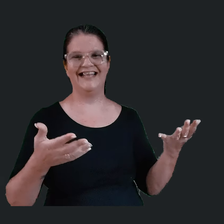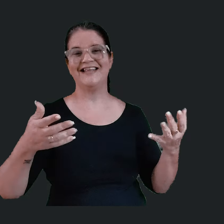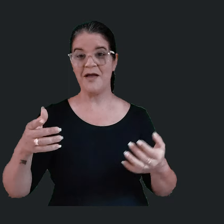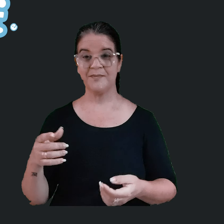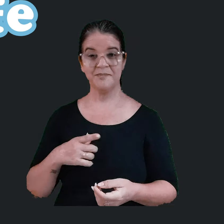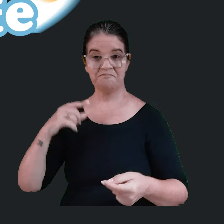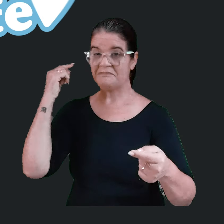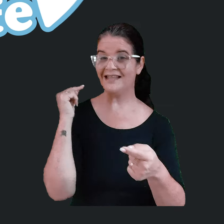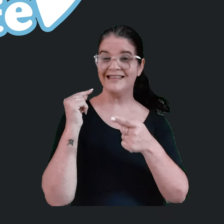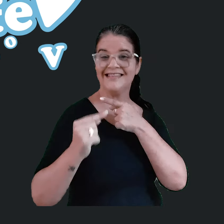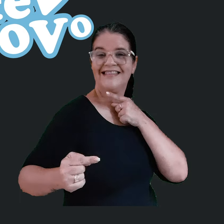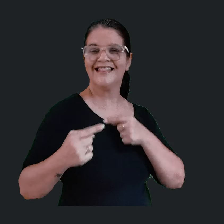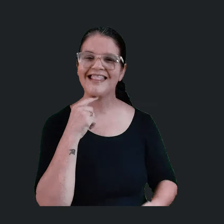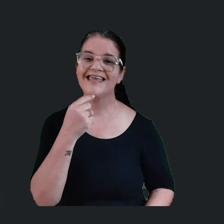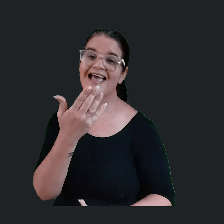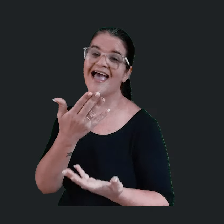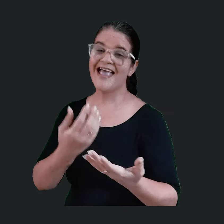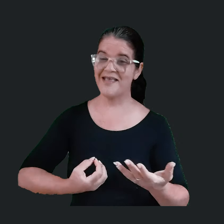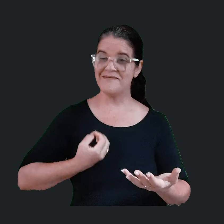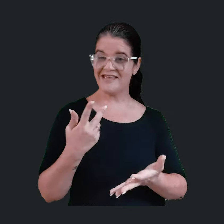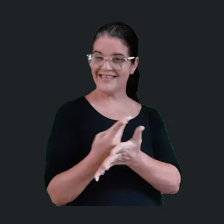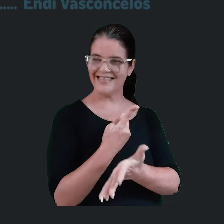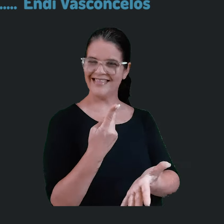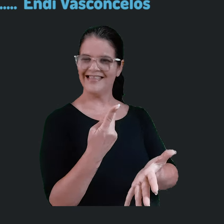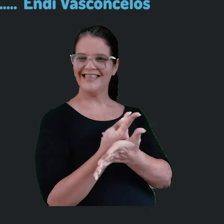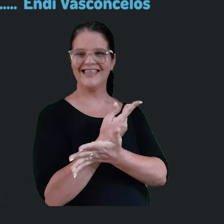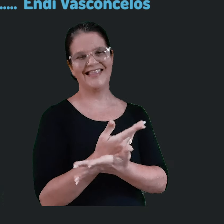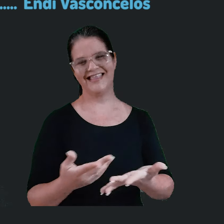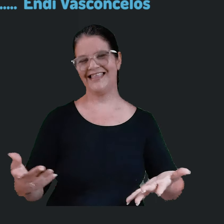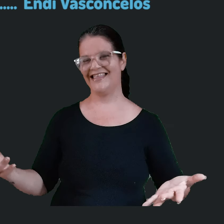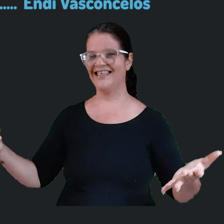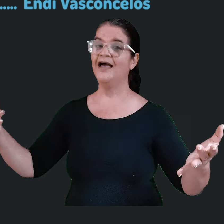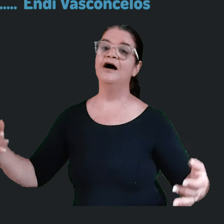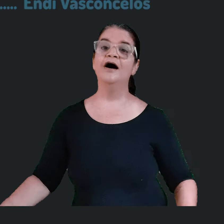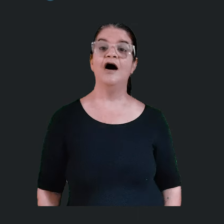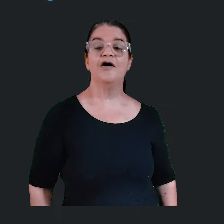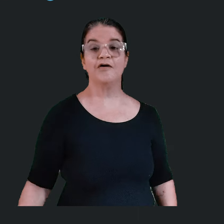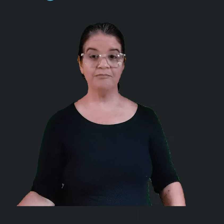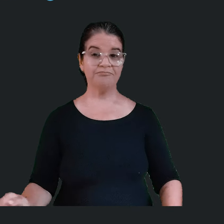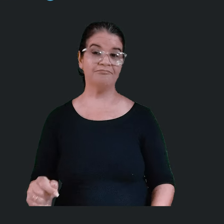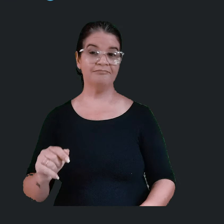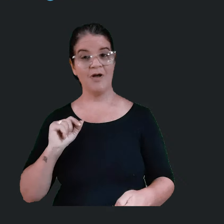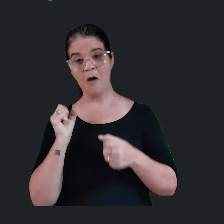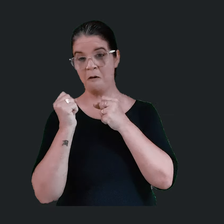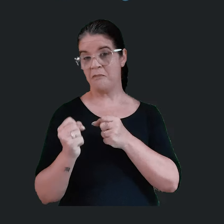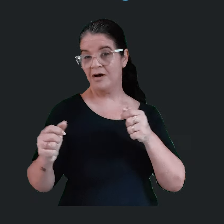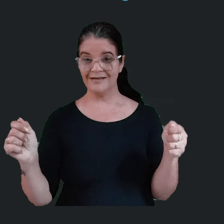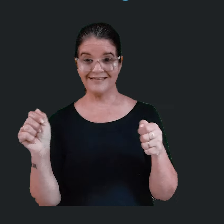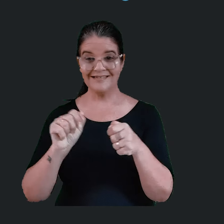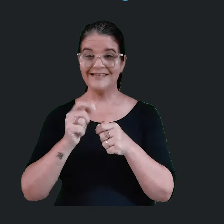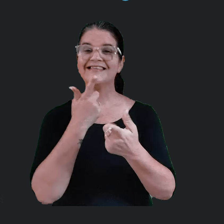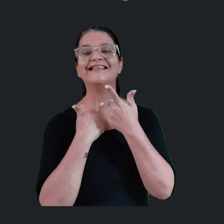Sobre tela preta, Recife é um ovo. Créditos selecionados. Roteiro e direção, Ruiz Arruda Lins.